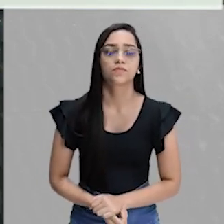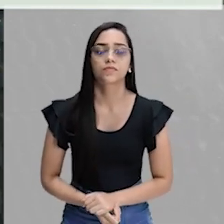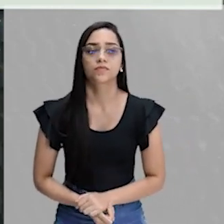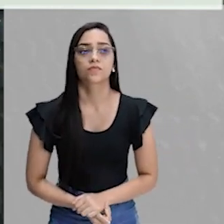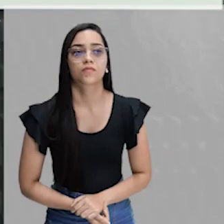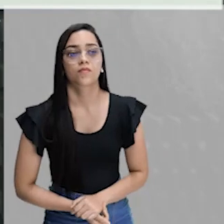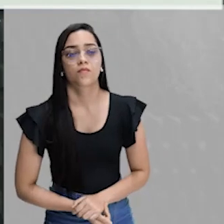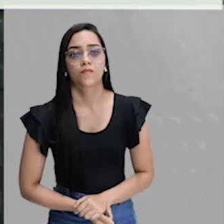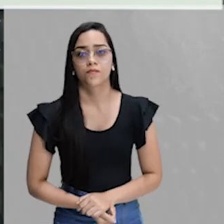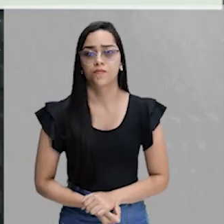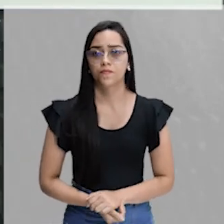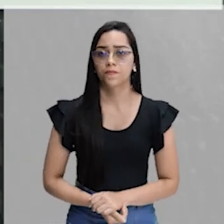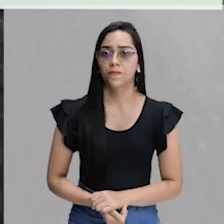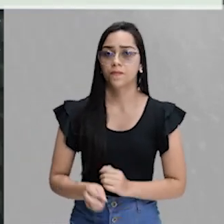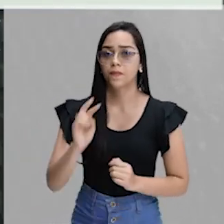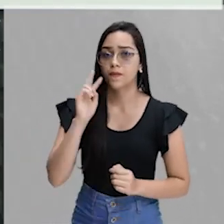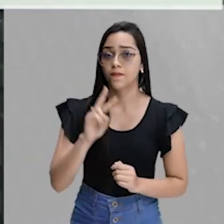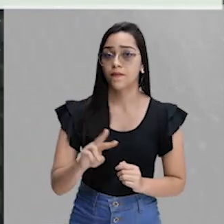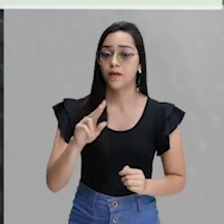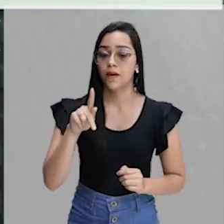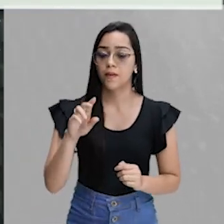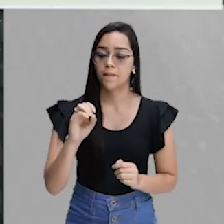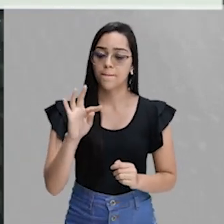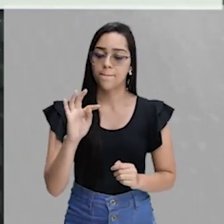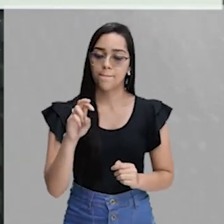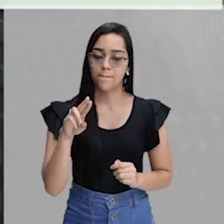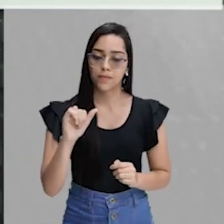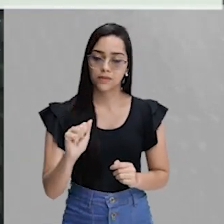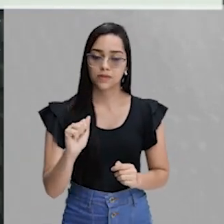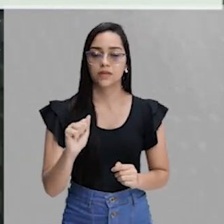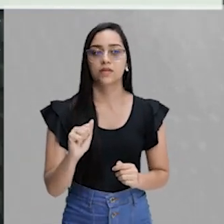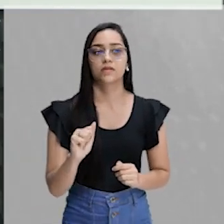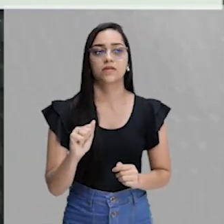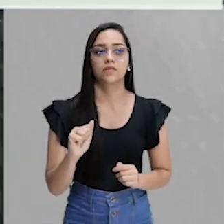ok? Então vamos lá, né? Potência,